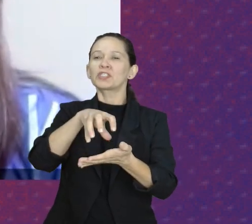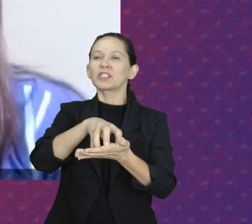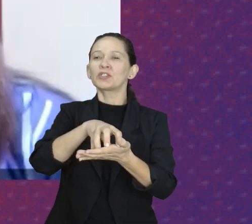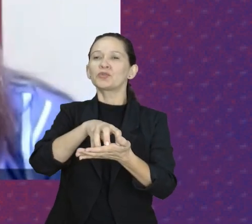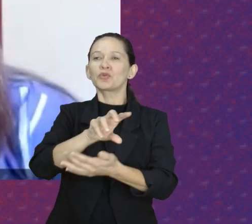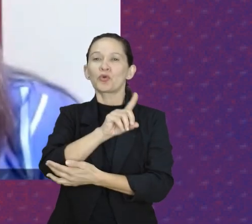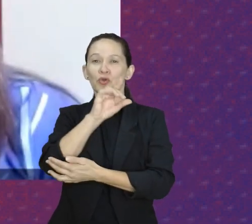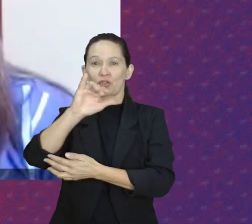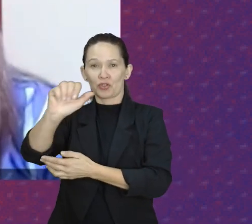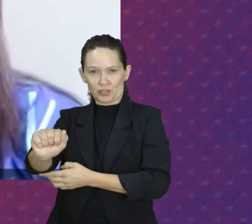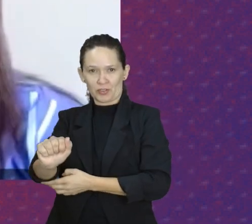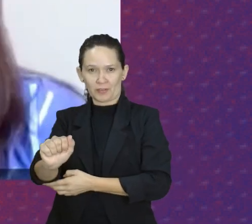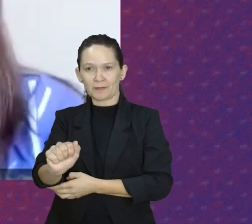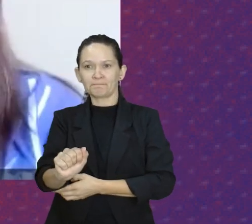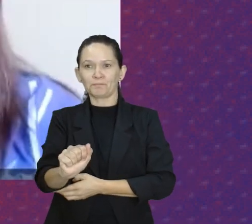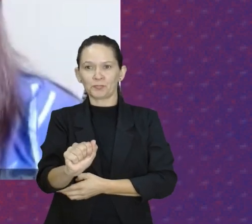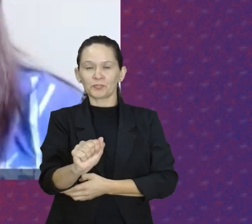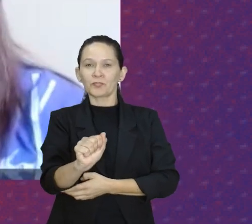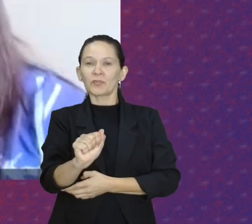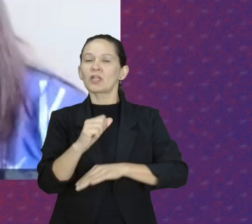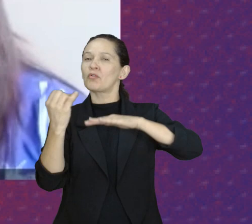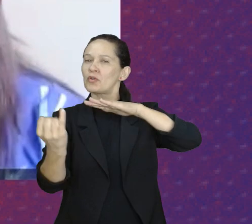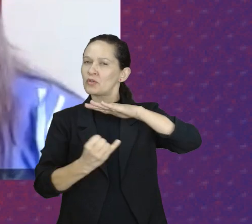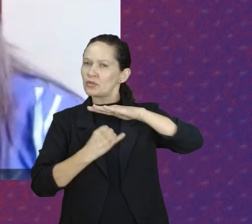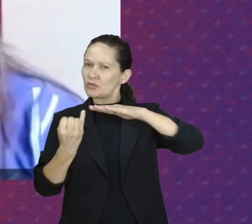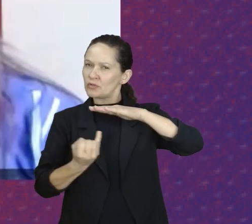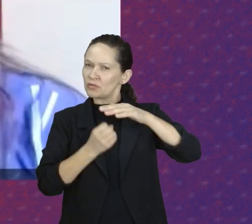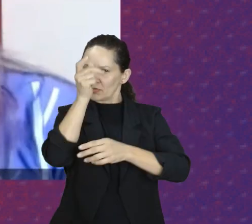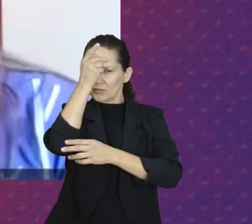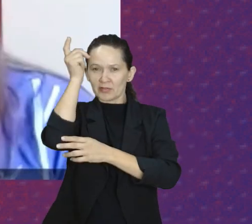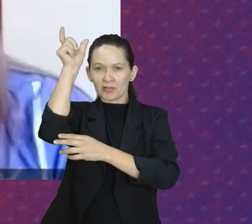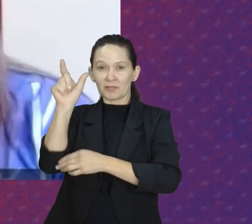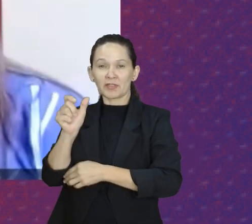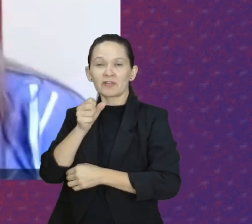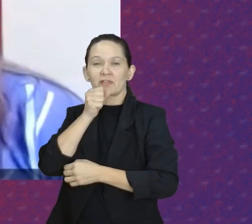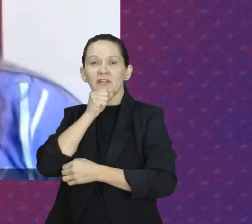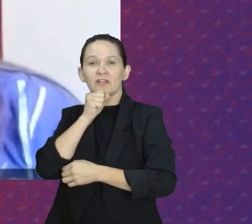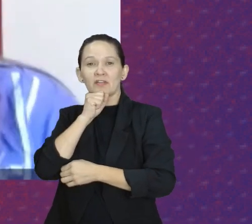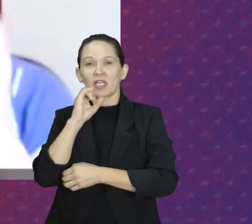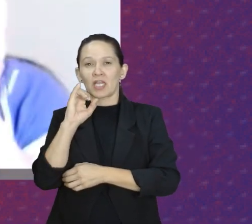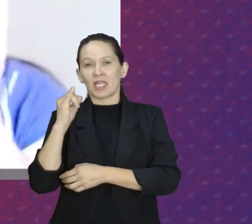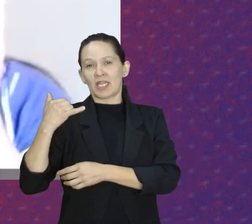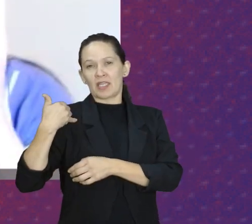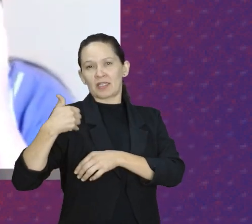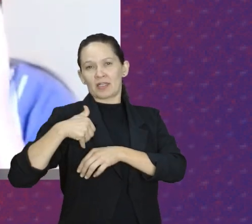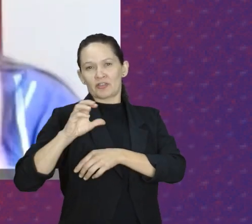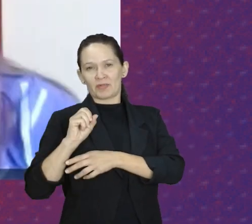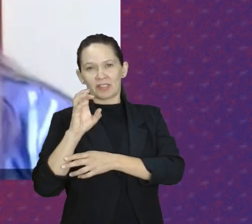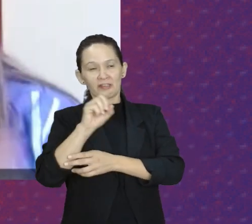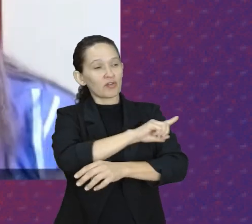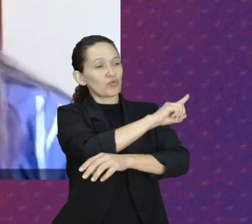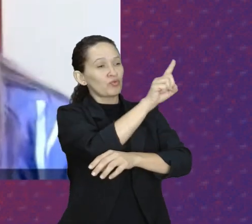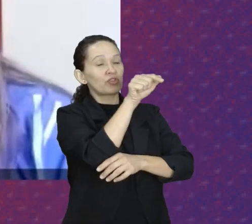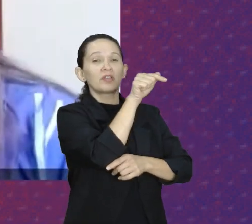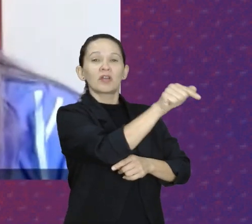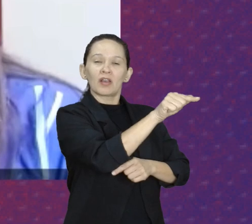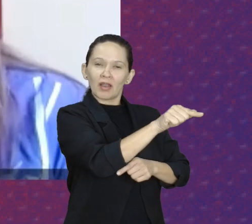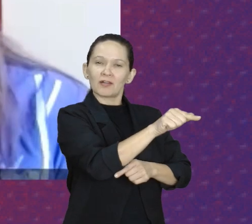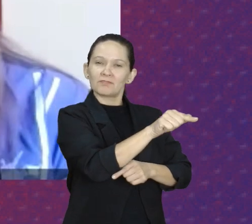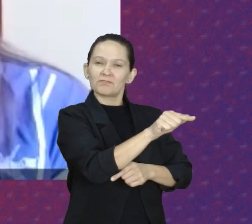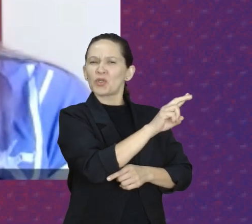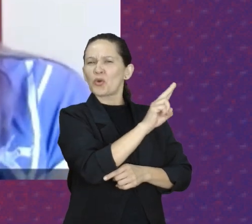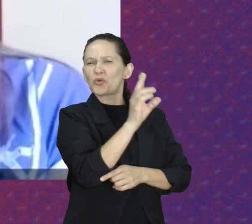que são equipamentos onde as pessoas idosas podem ir passar o dia, como o próprio